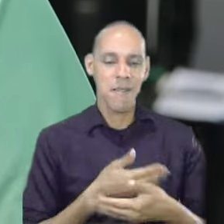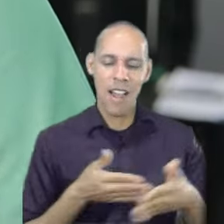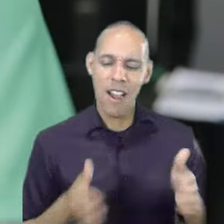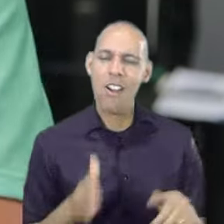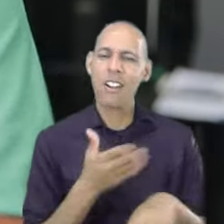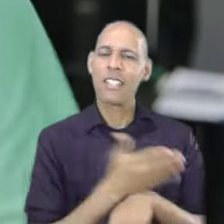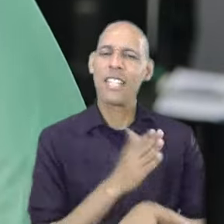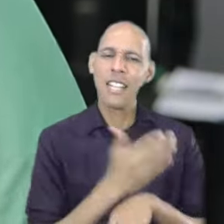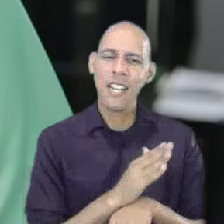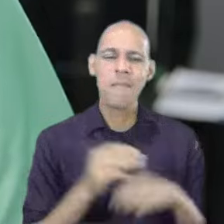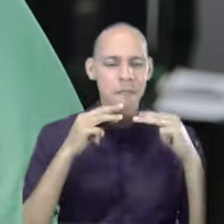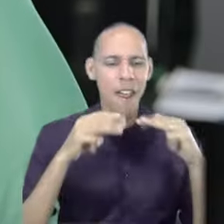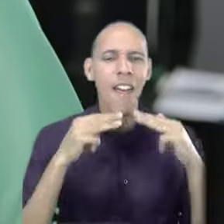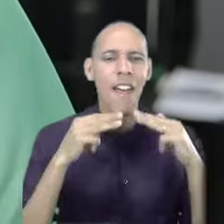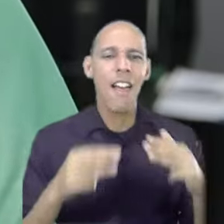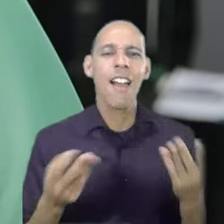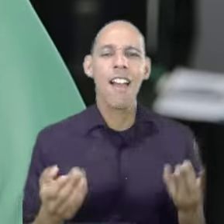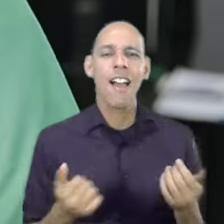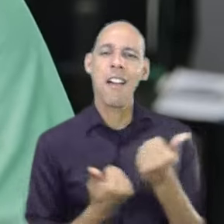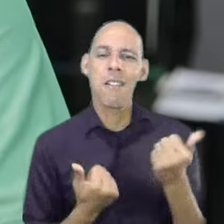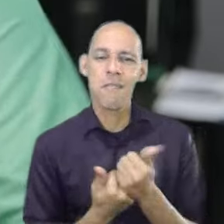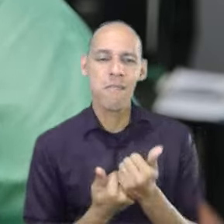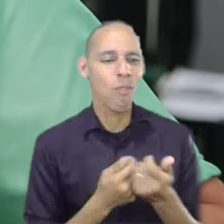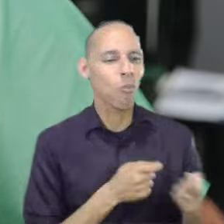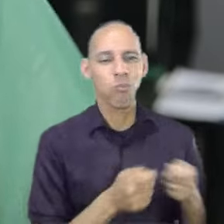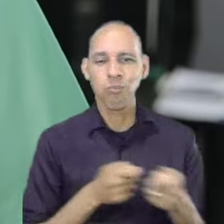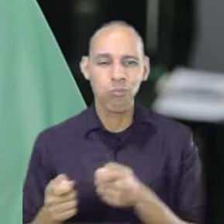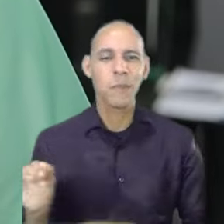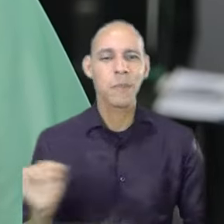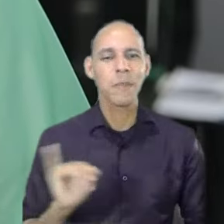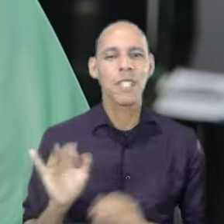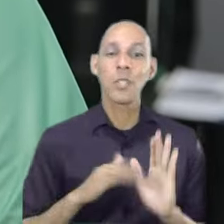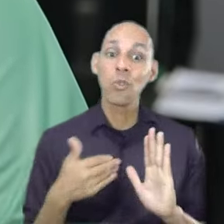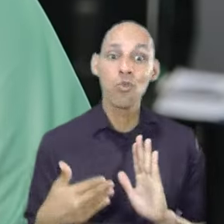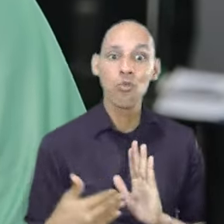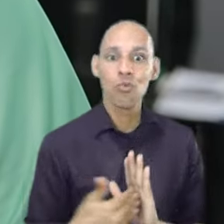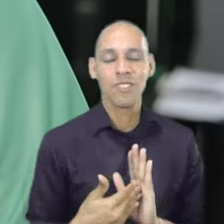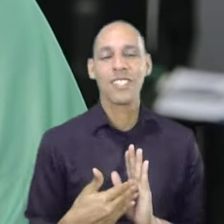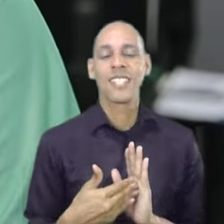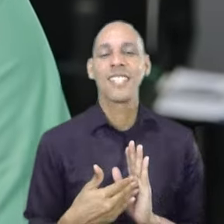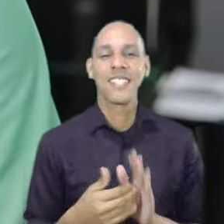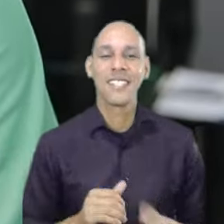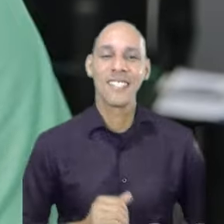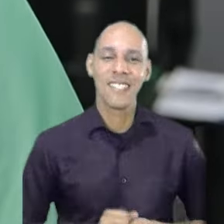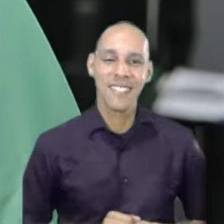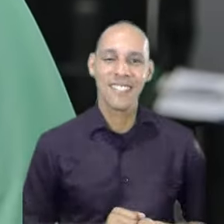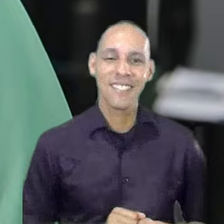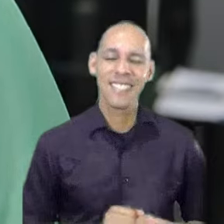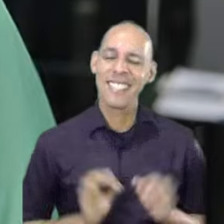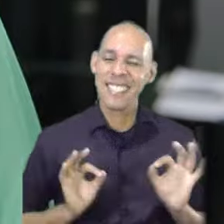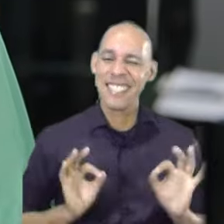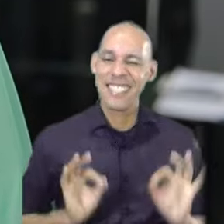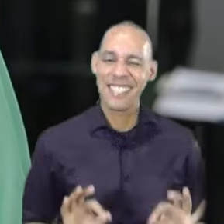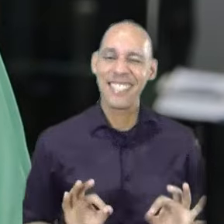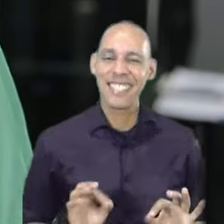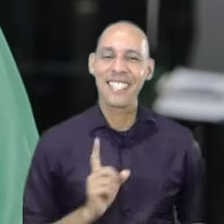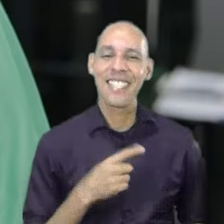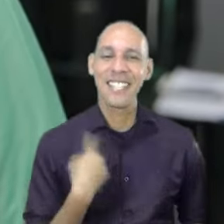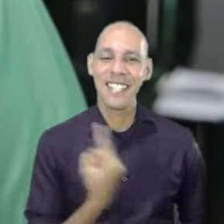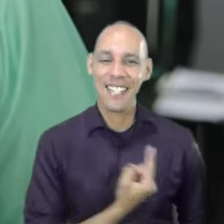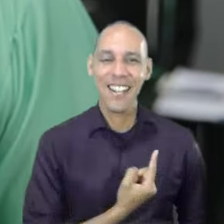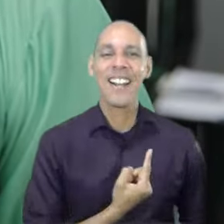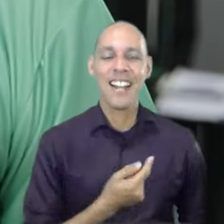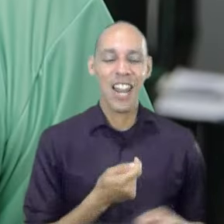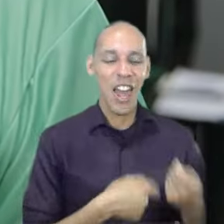marketing, apoio administrativo, tributário, nós vamos fazer todo um pacote completo e temos certeza que nós teremos bons negócios na Feira